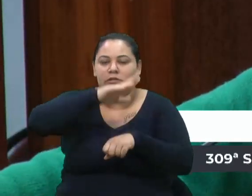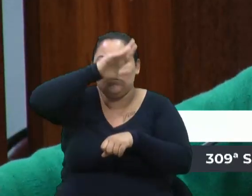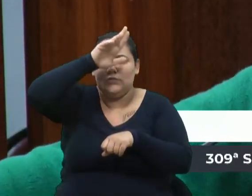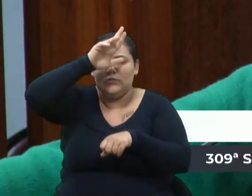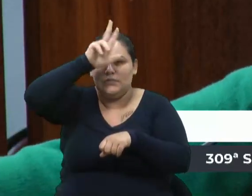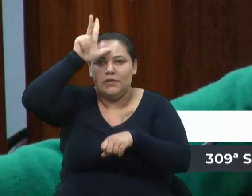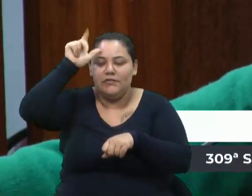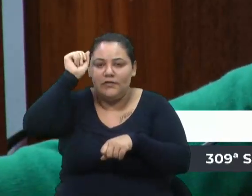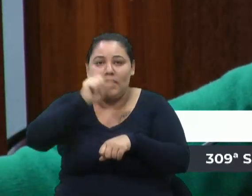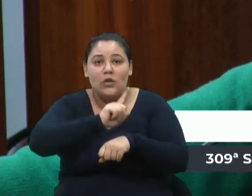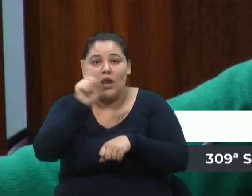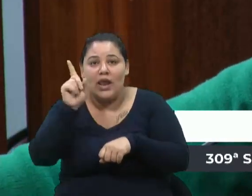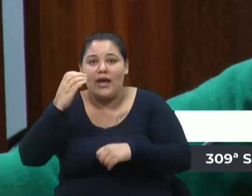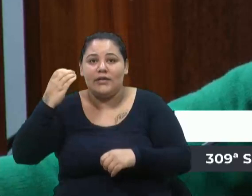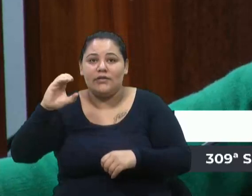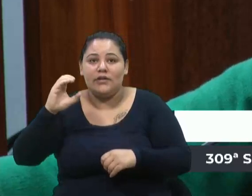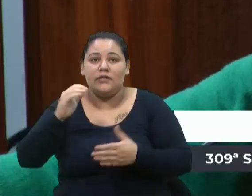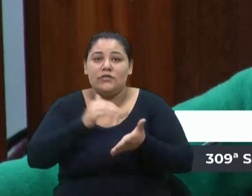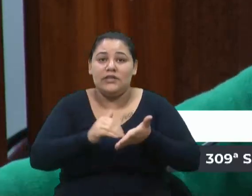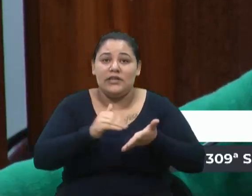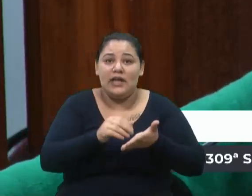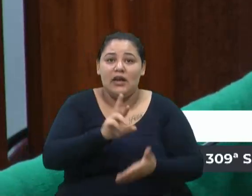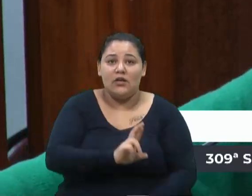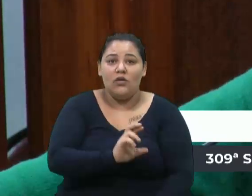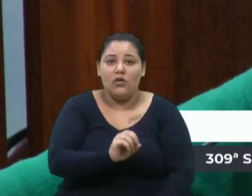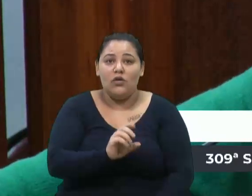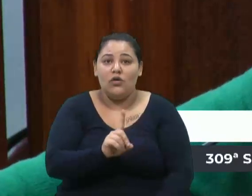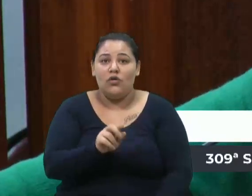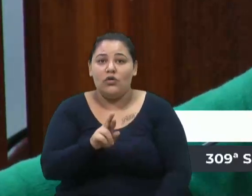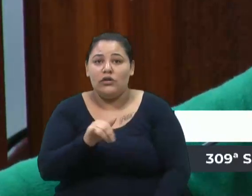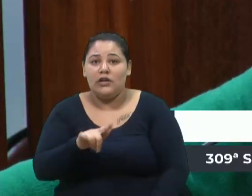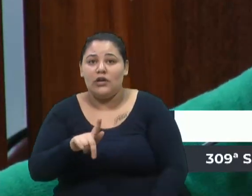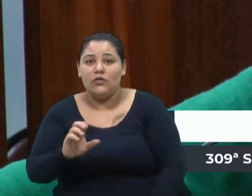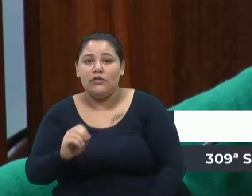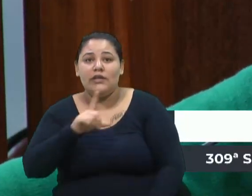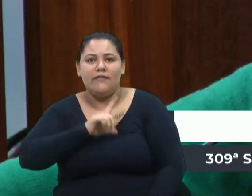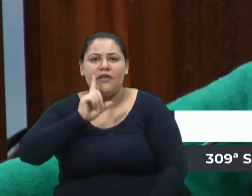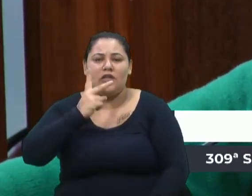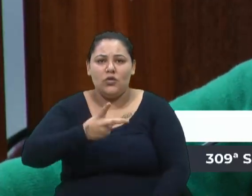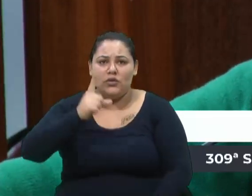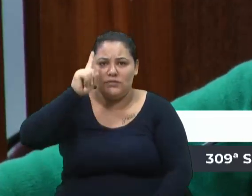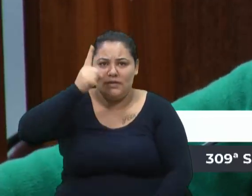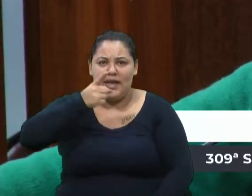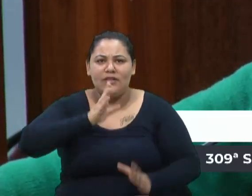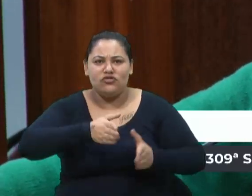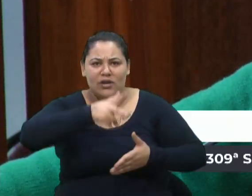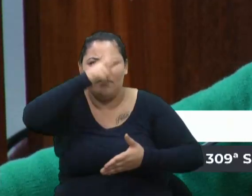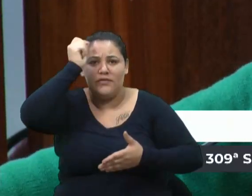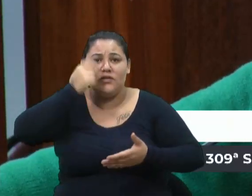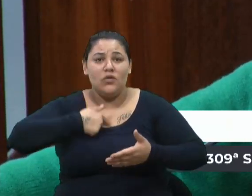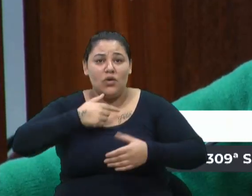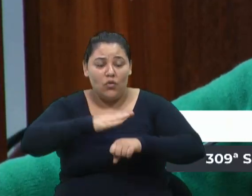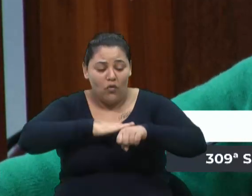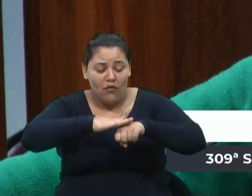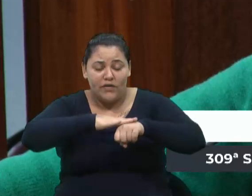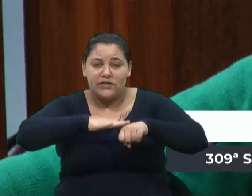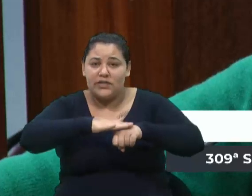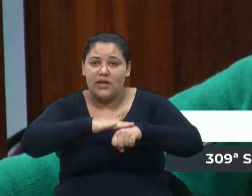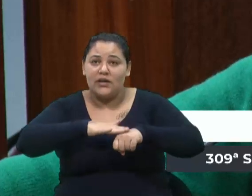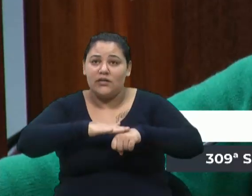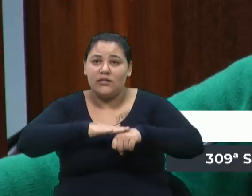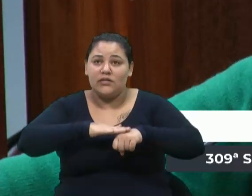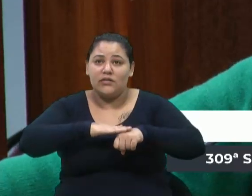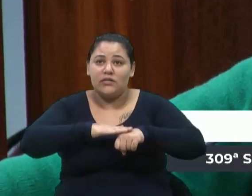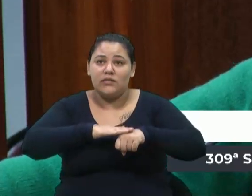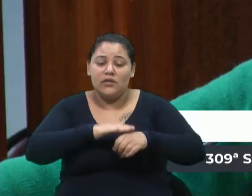com o secretário Rodrigo Neves que é o secretário de parceria estratégicas foi dois mandados Prefeito conversei com eles e o